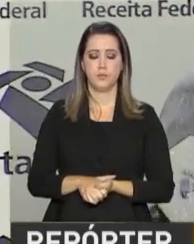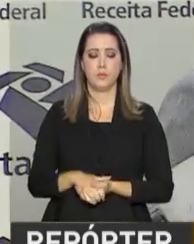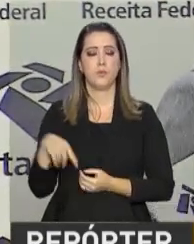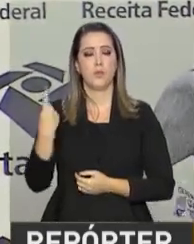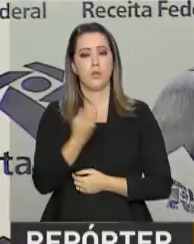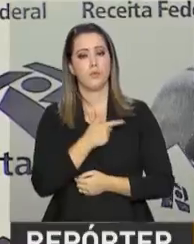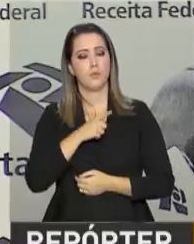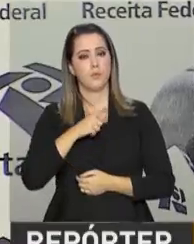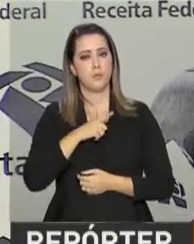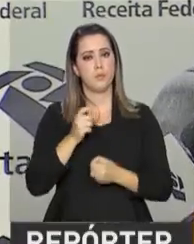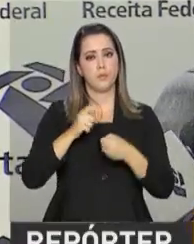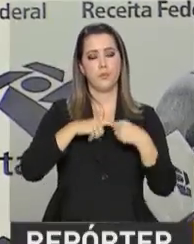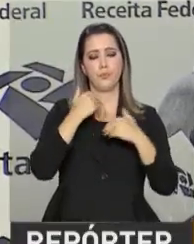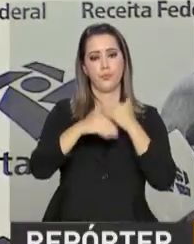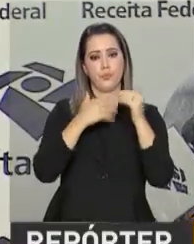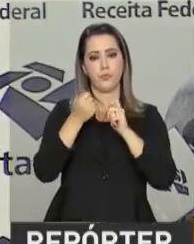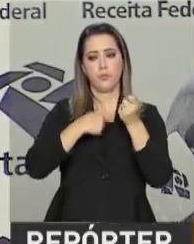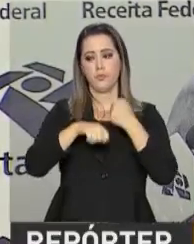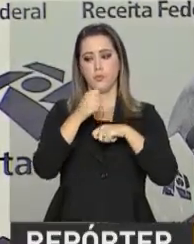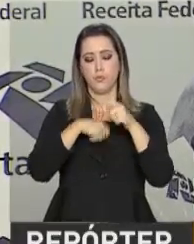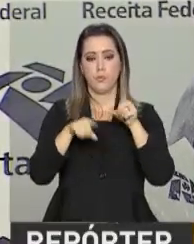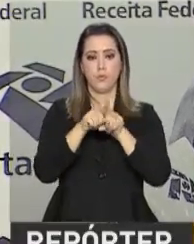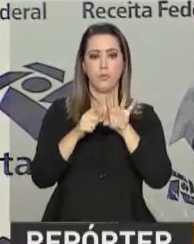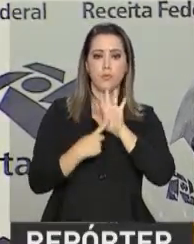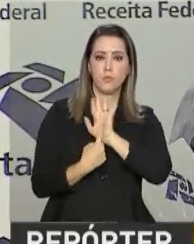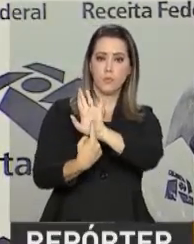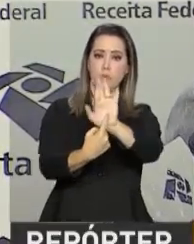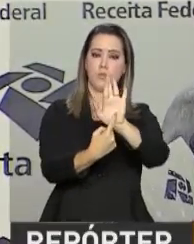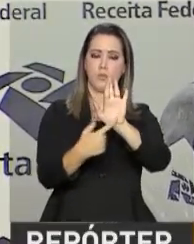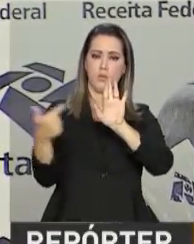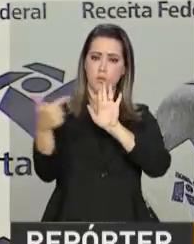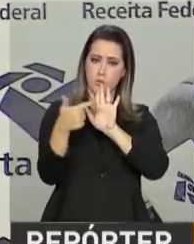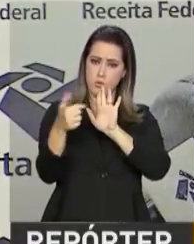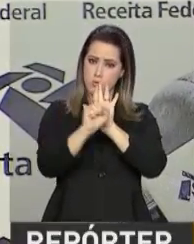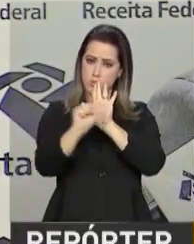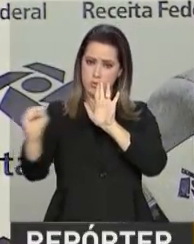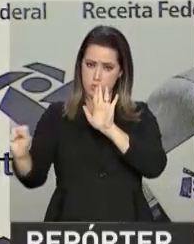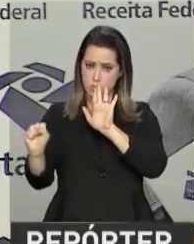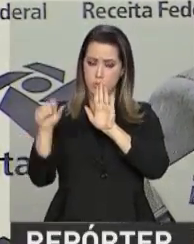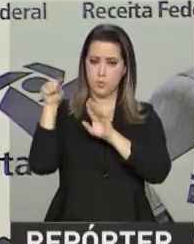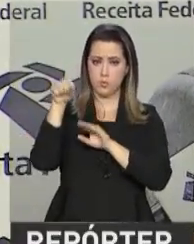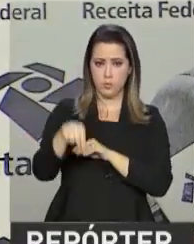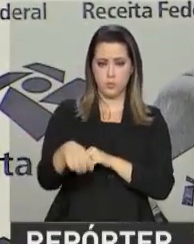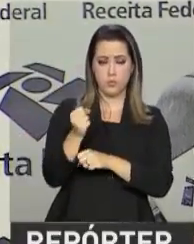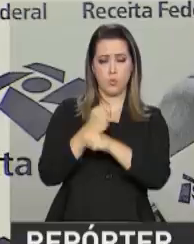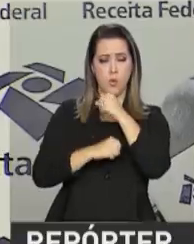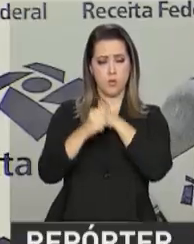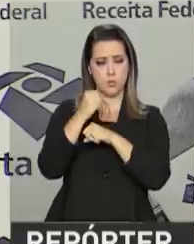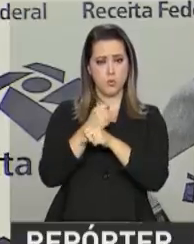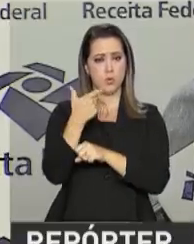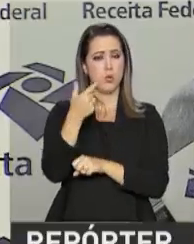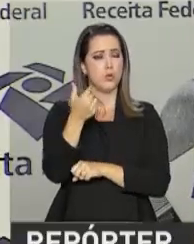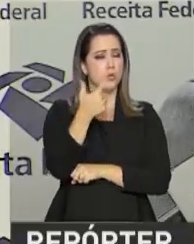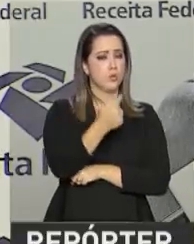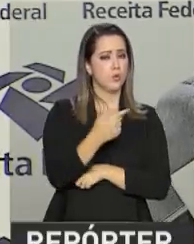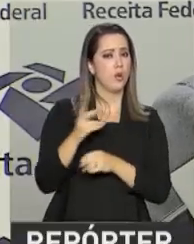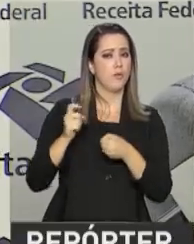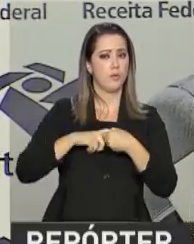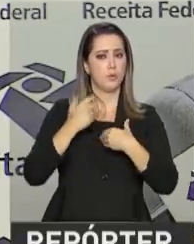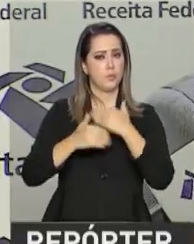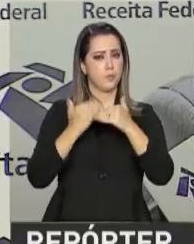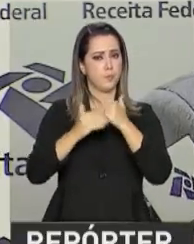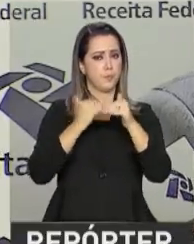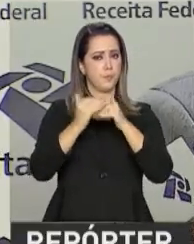atividade econômica, que já demonstra, a partir do segundo semestre do ano de 2017, uma recuperação,